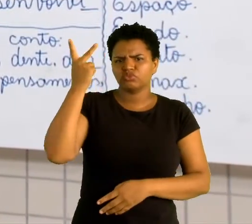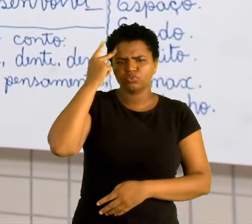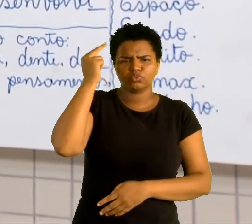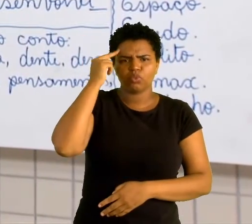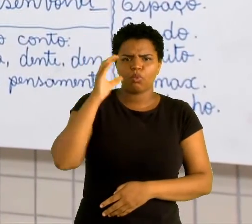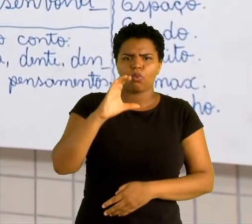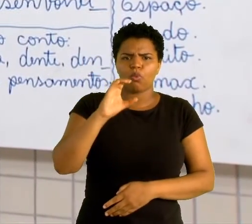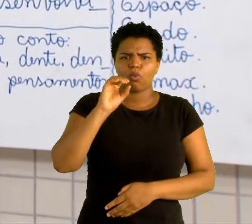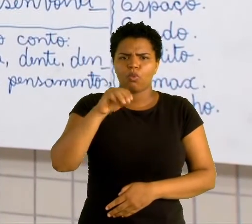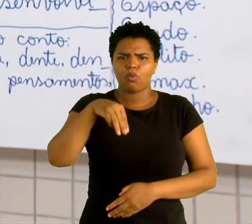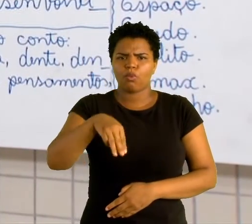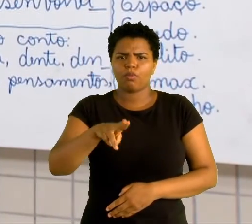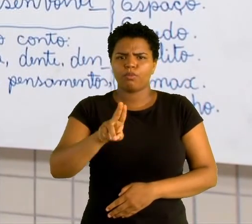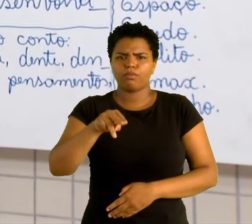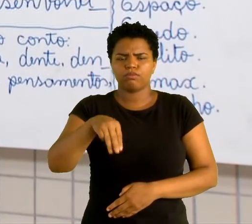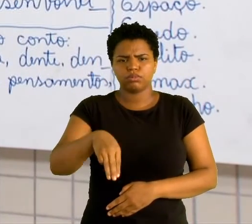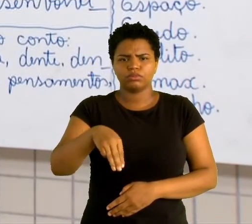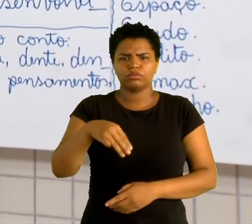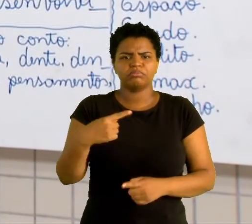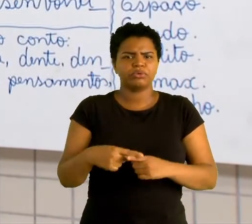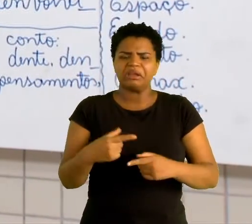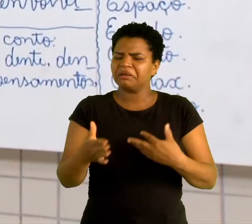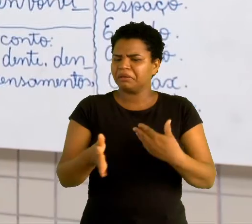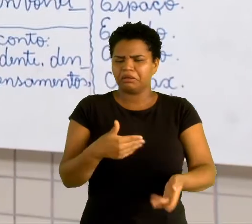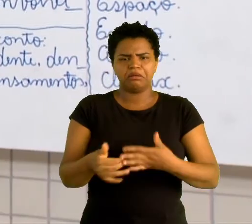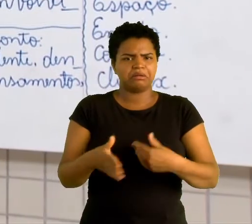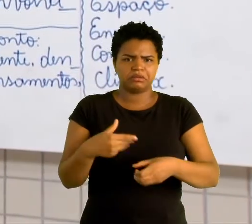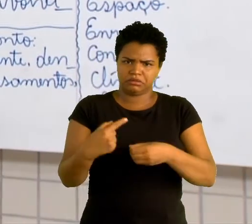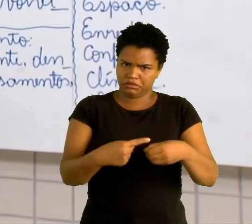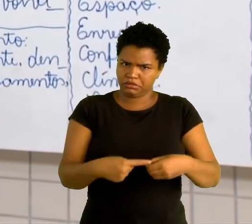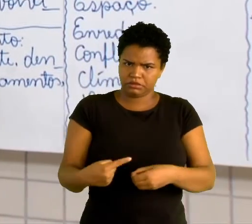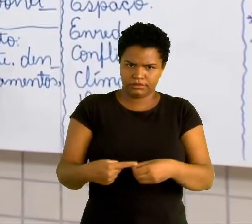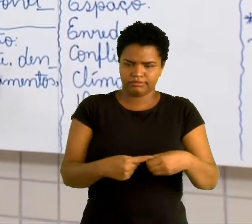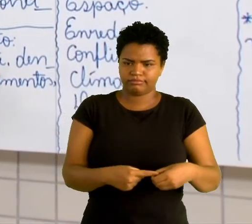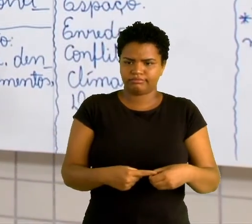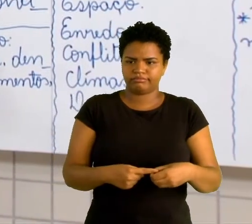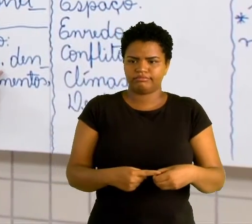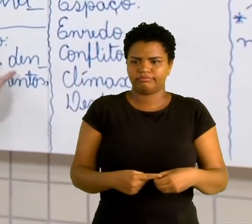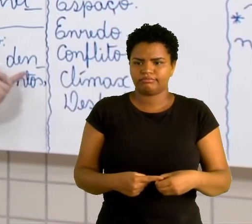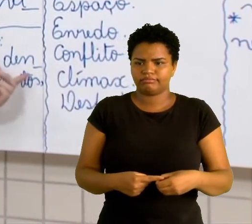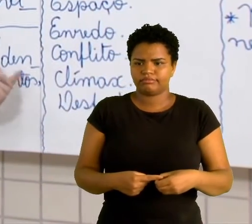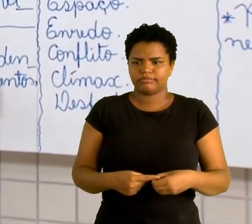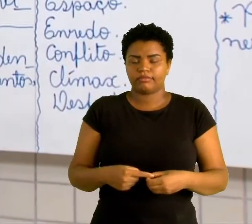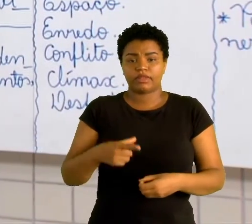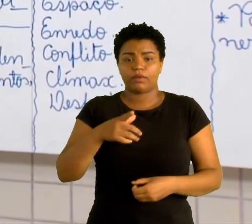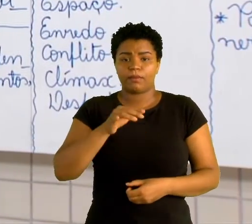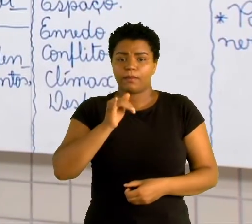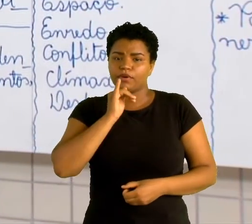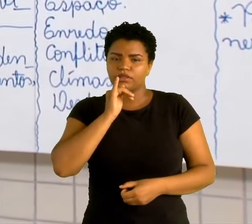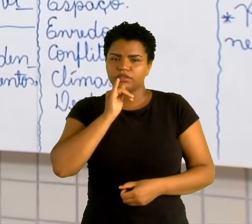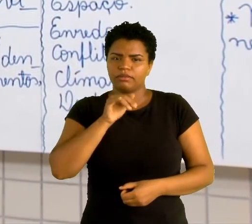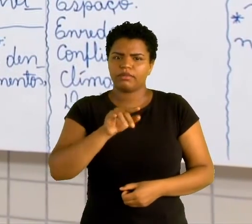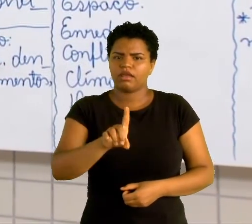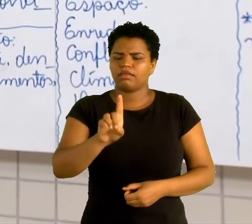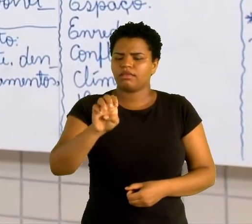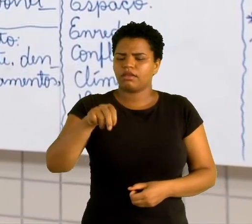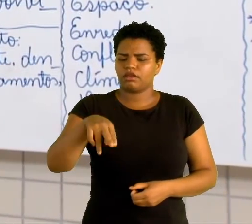quê? Porque cidade é qualquer cidade. Aqui nós temos o substantivo dente e dentista,